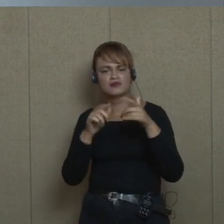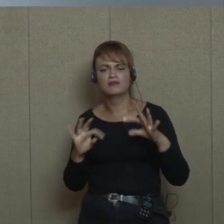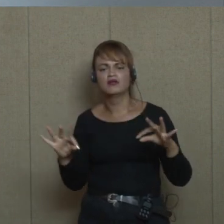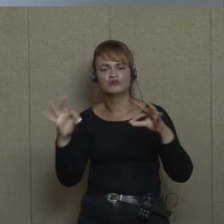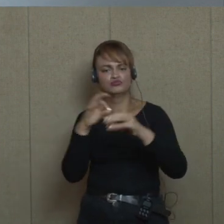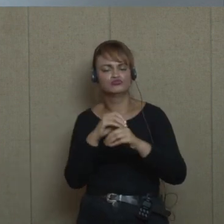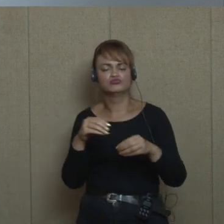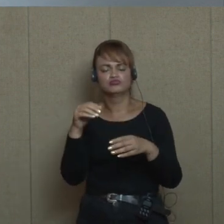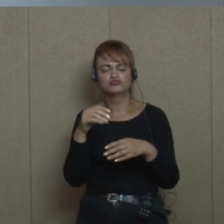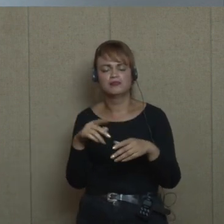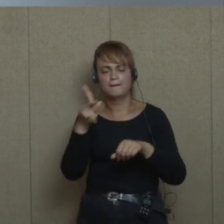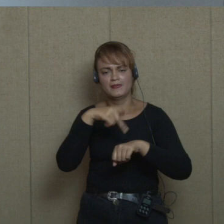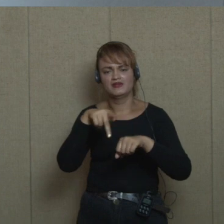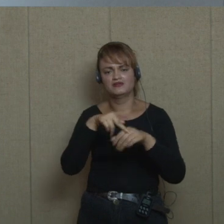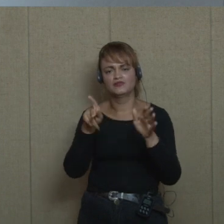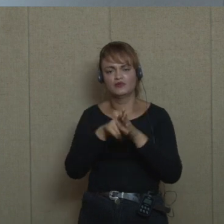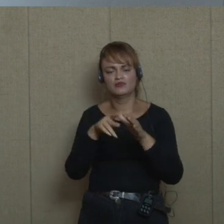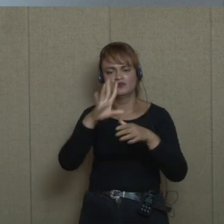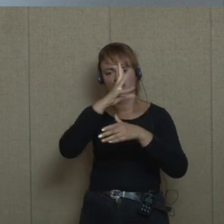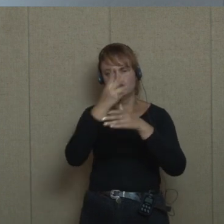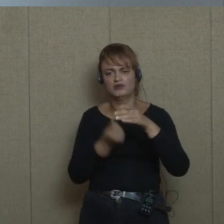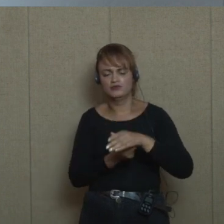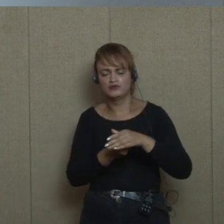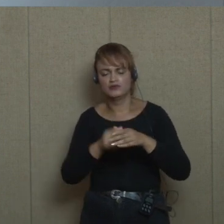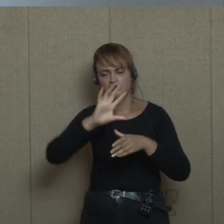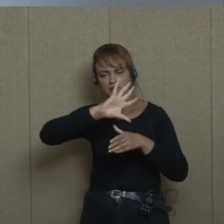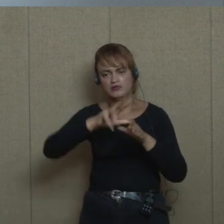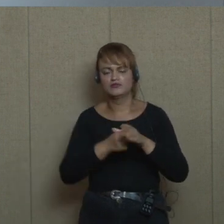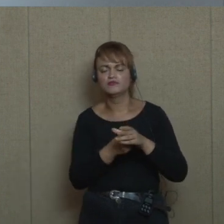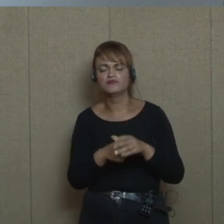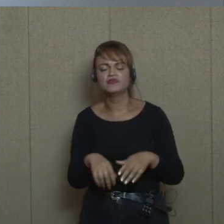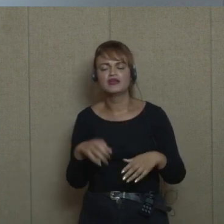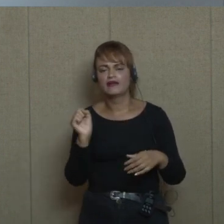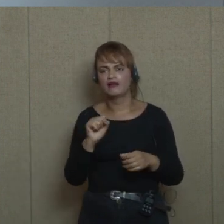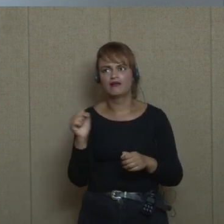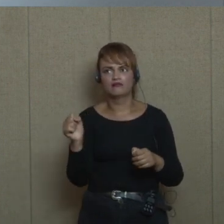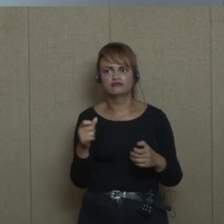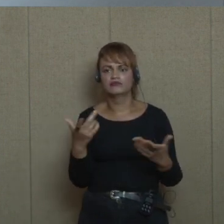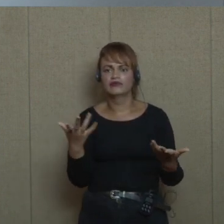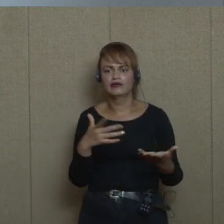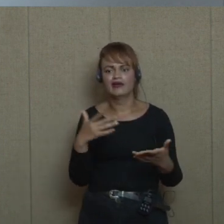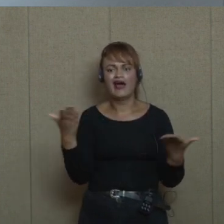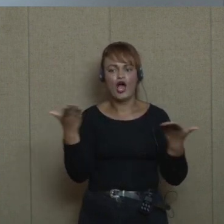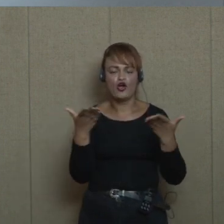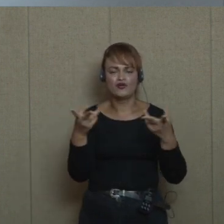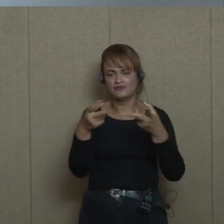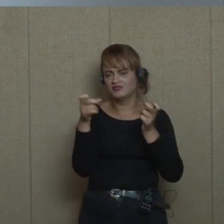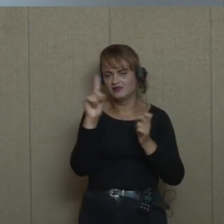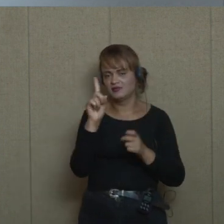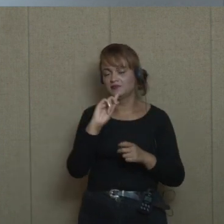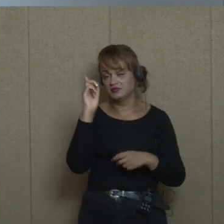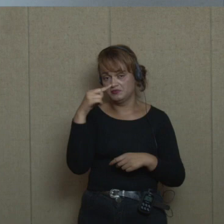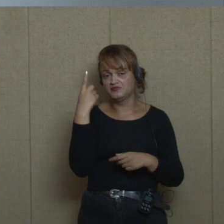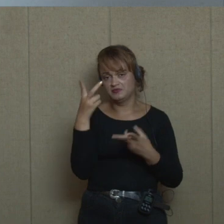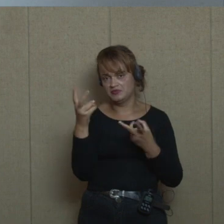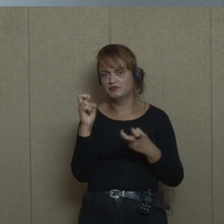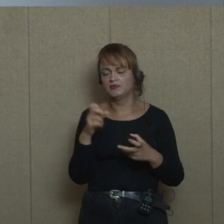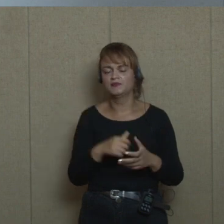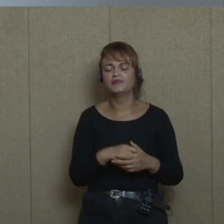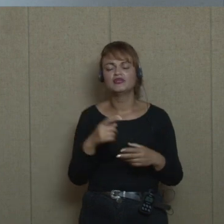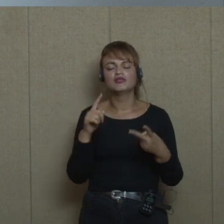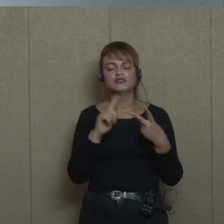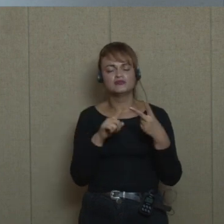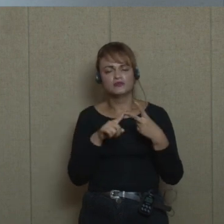do Mercosul, o que eu entendo não é sempre óbvio, especialmente agora, mas esse é bom assim.